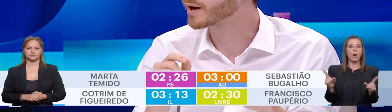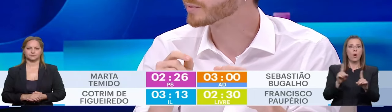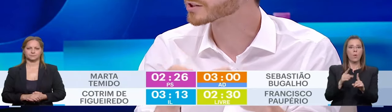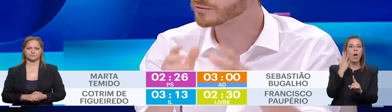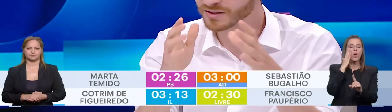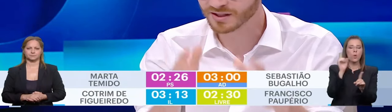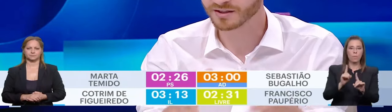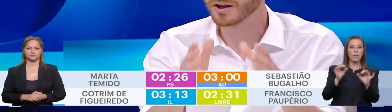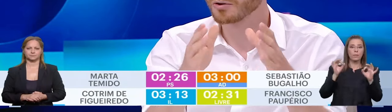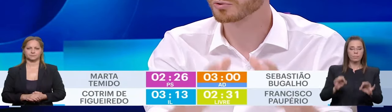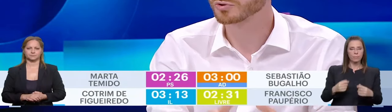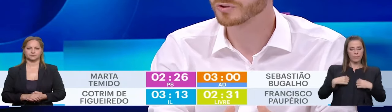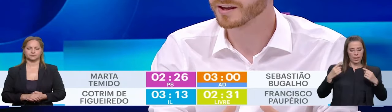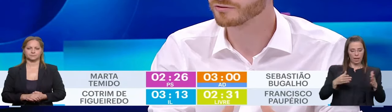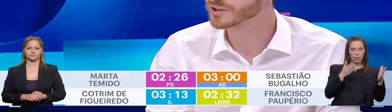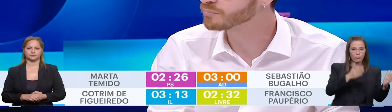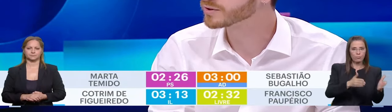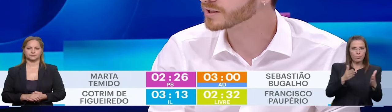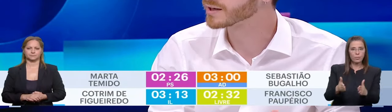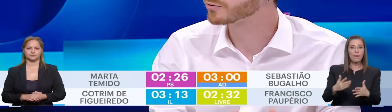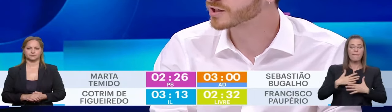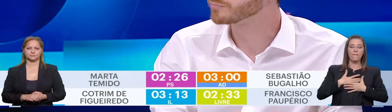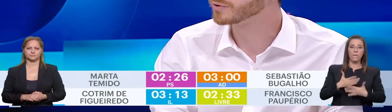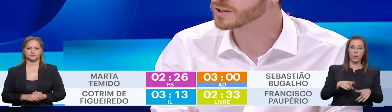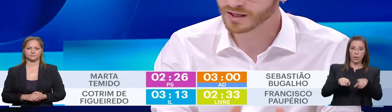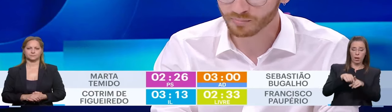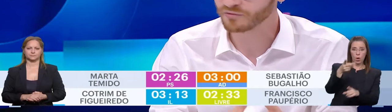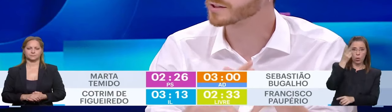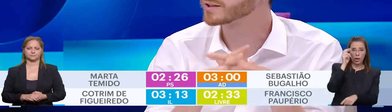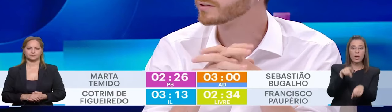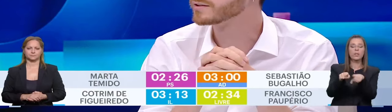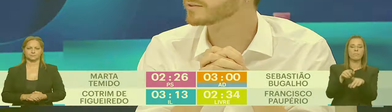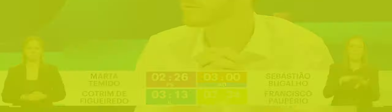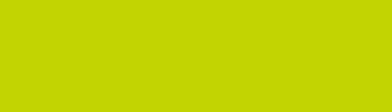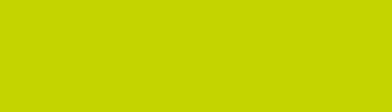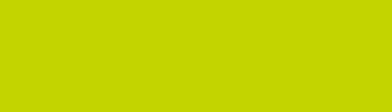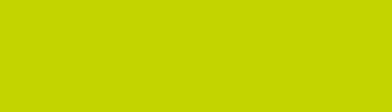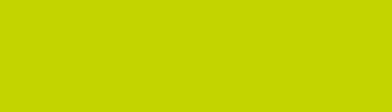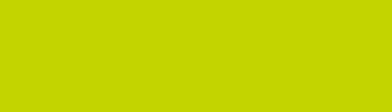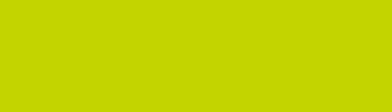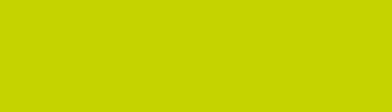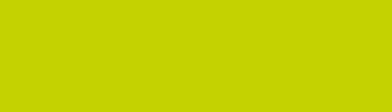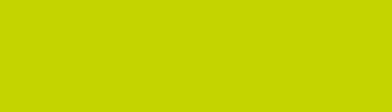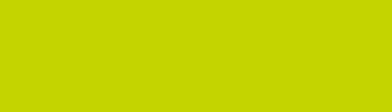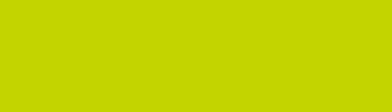questão de número é uma questão de ter os a vontade política e a coragem política para o